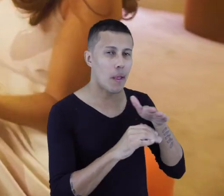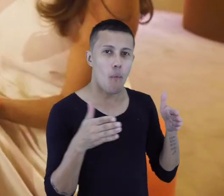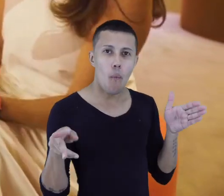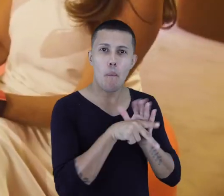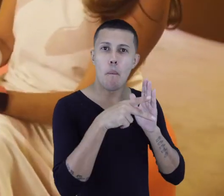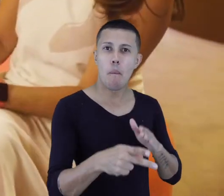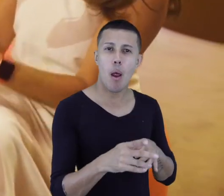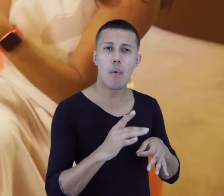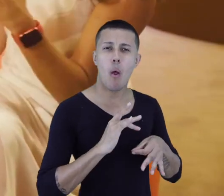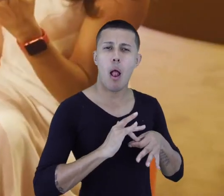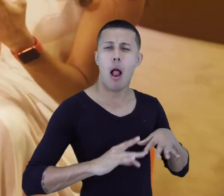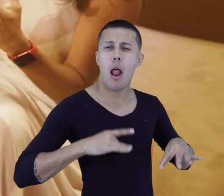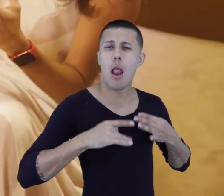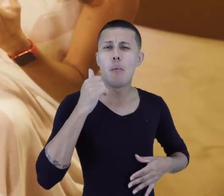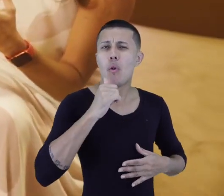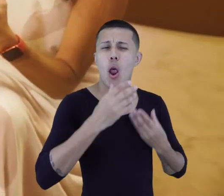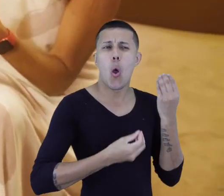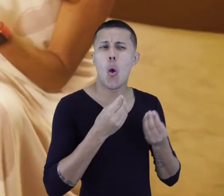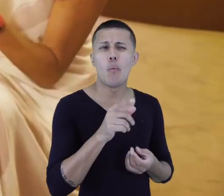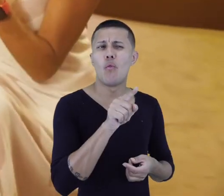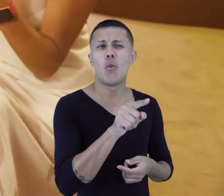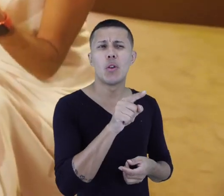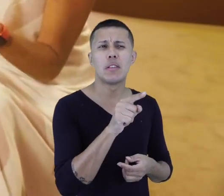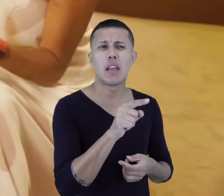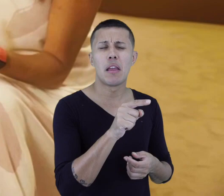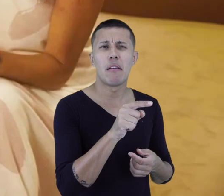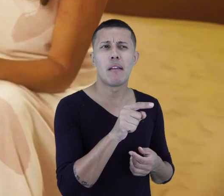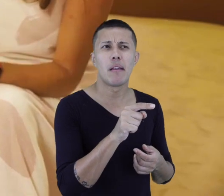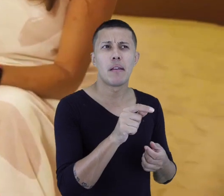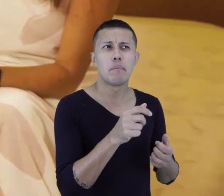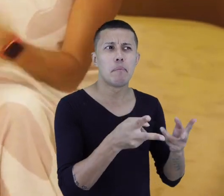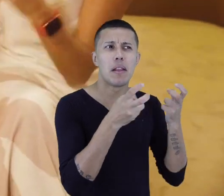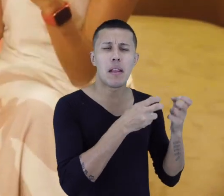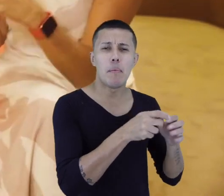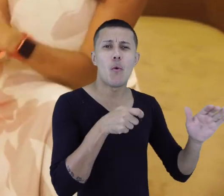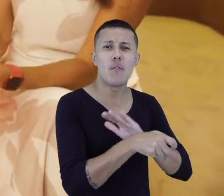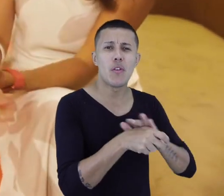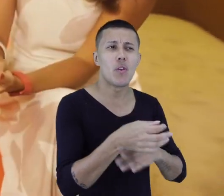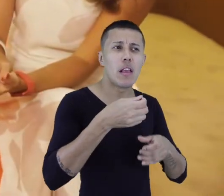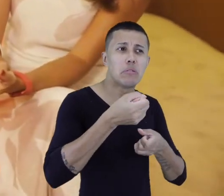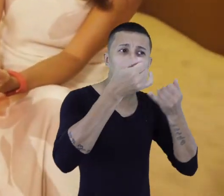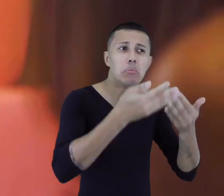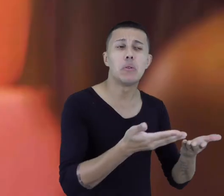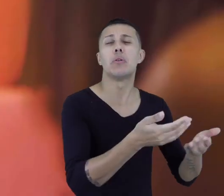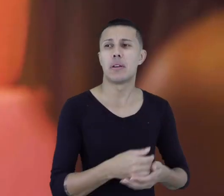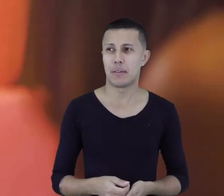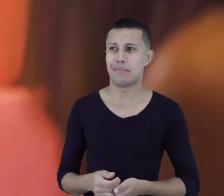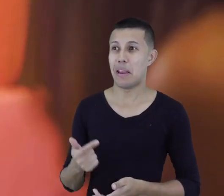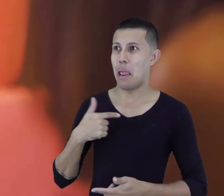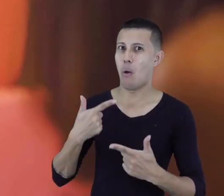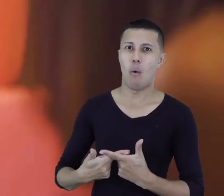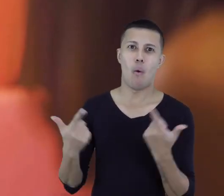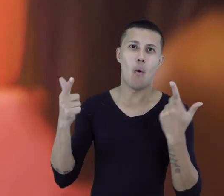prazer feminino, que tipo de coisa você ouviu de investidores quando você deu seu pitch? Olha, eu tive